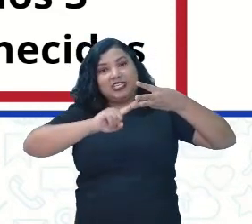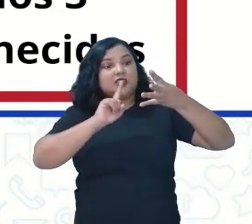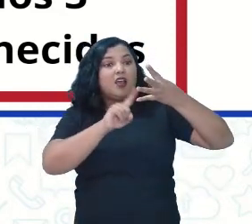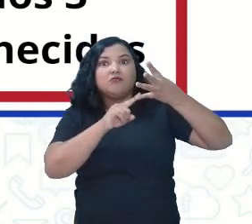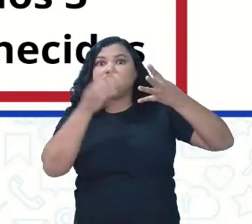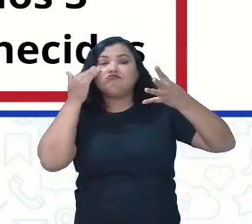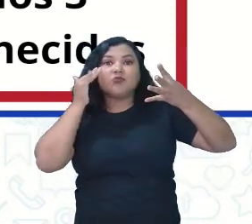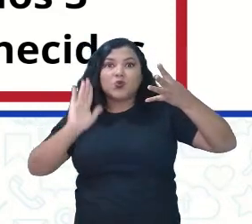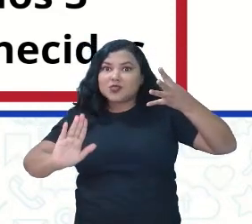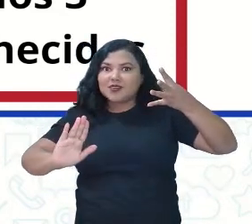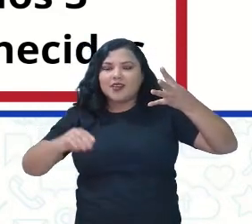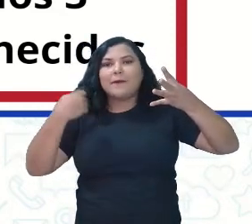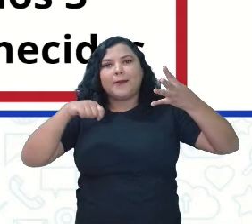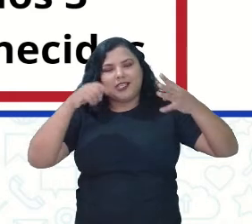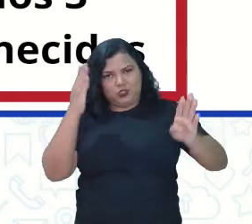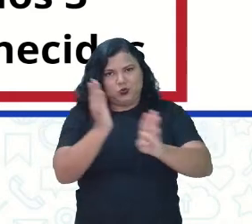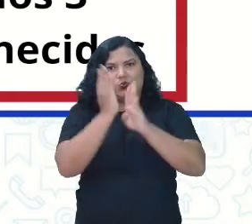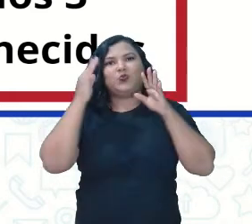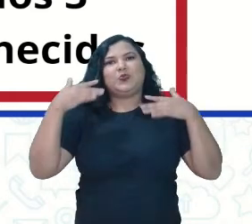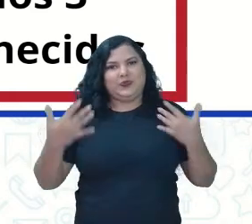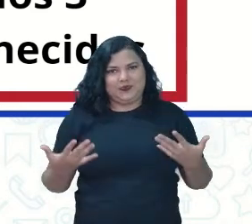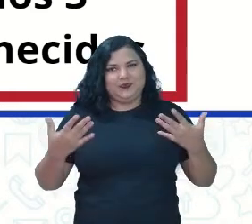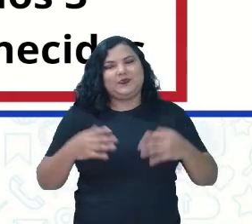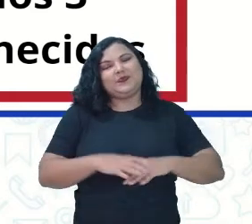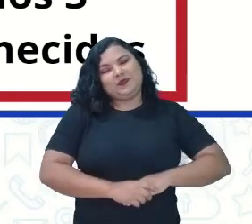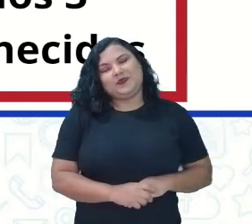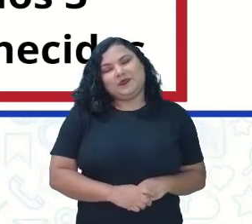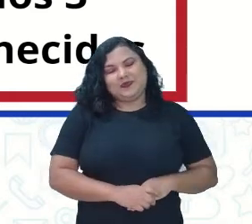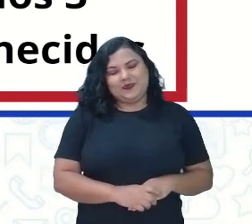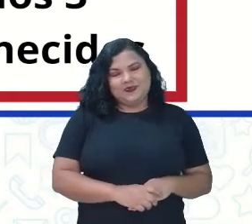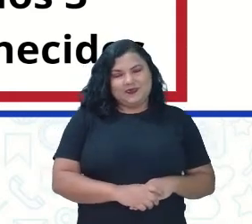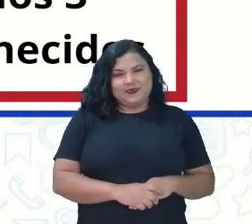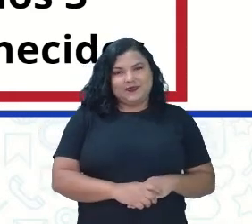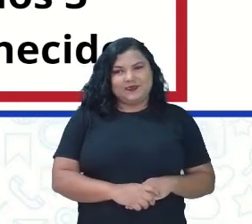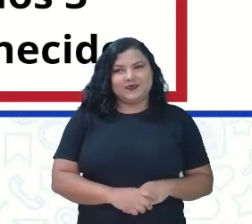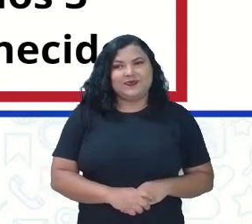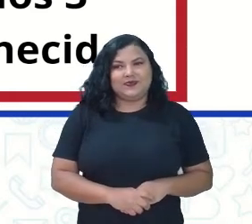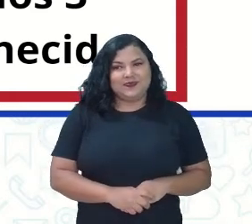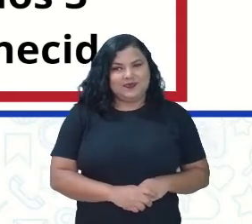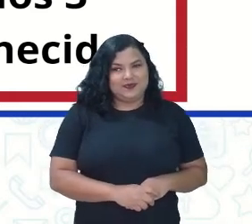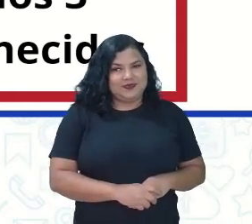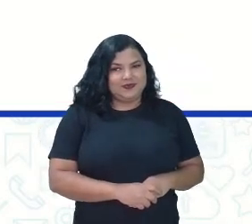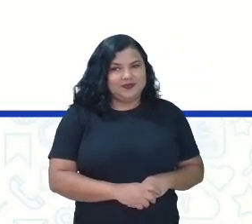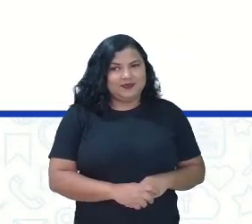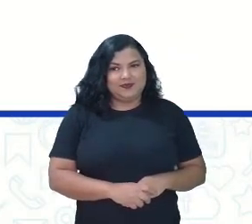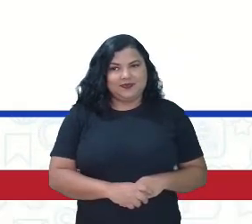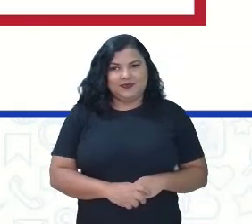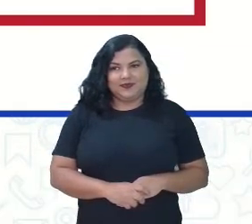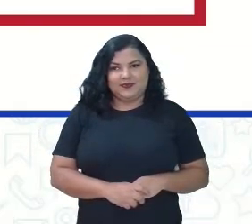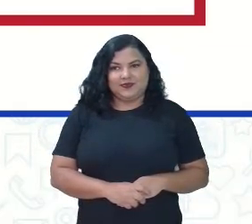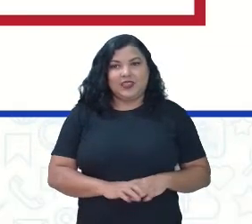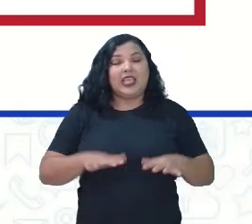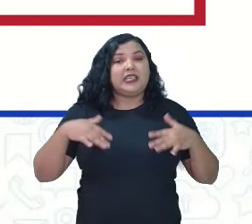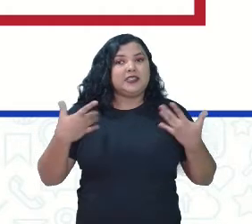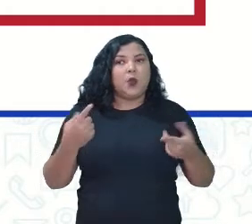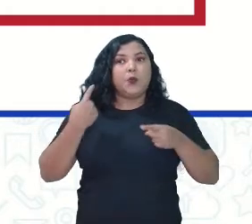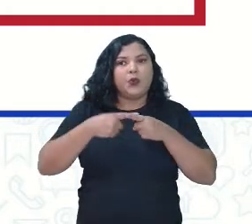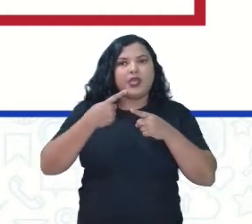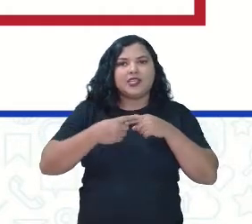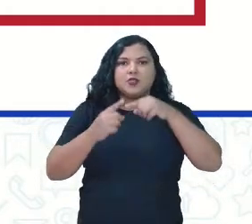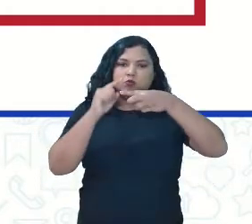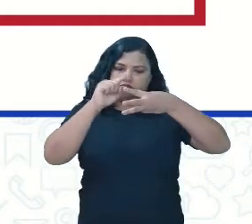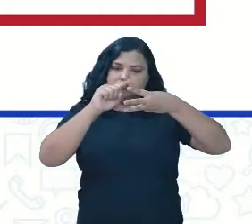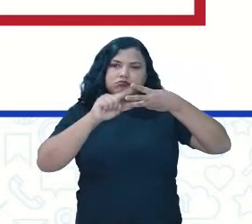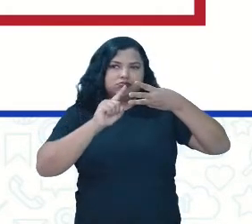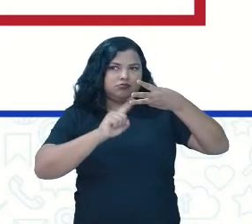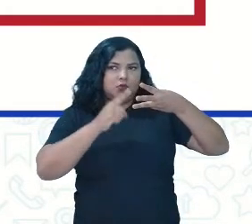valor. Então, por isso que recebe o nome aí de regra de 3, em função dos 3 valores que são